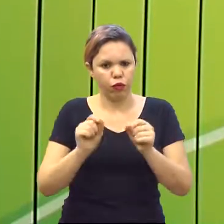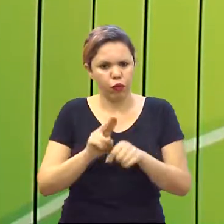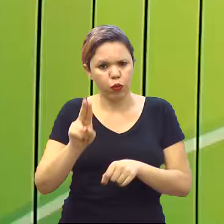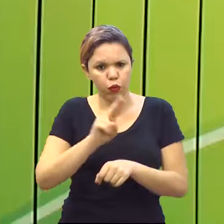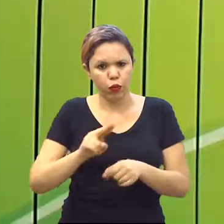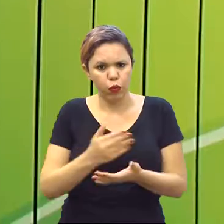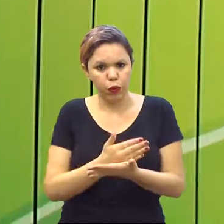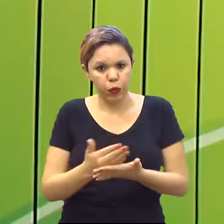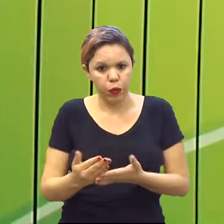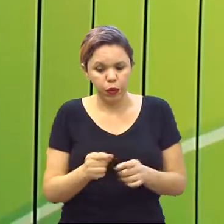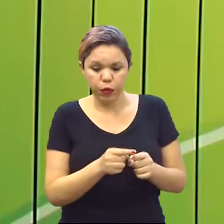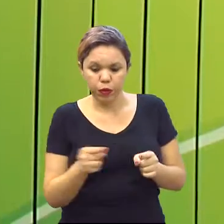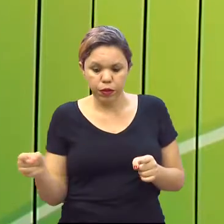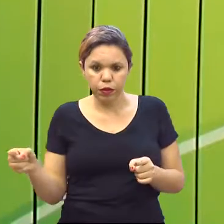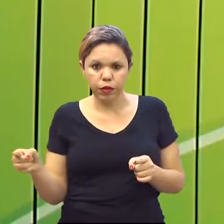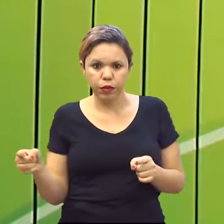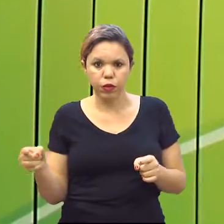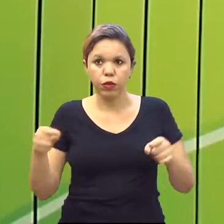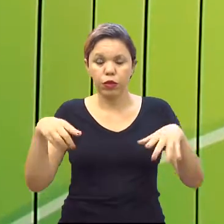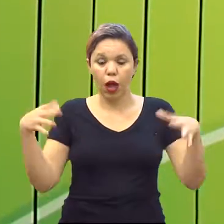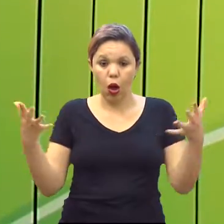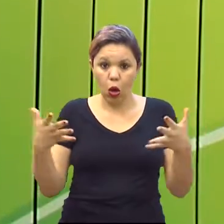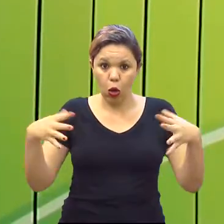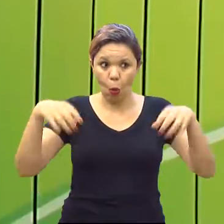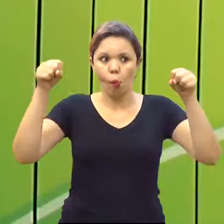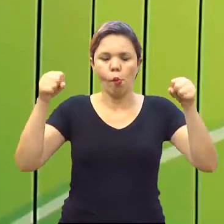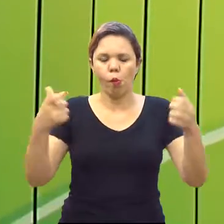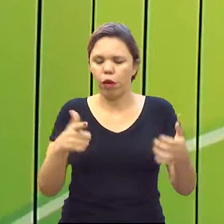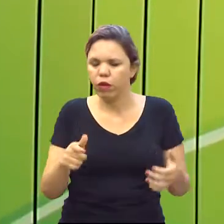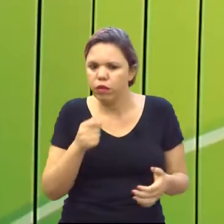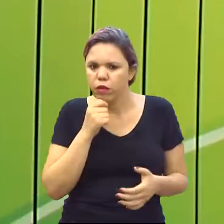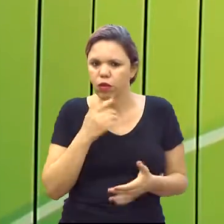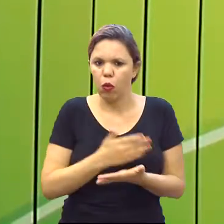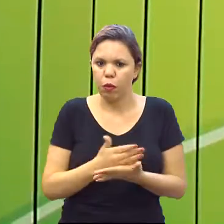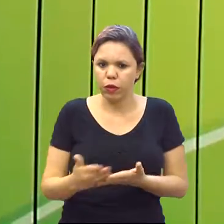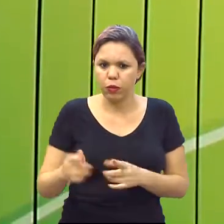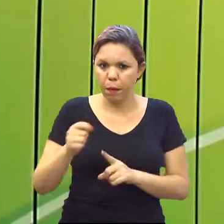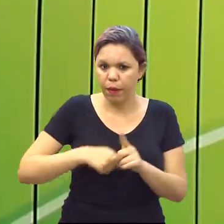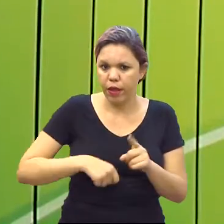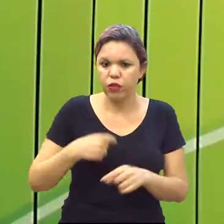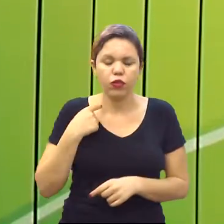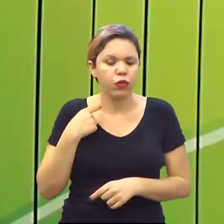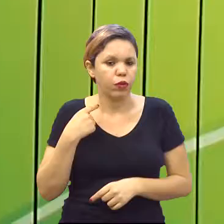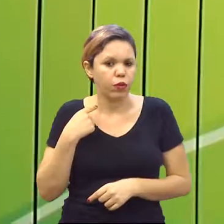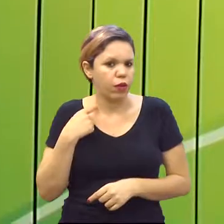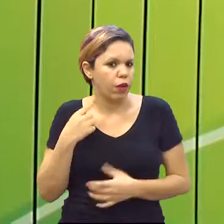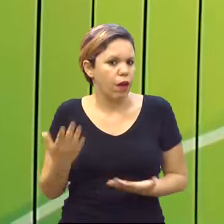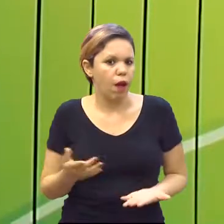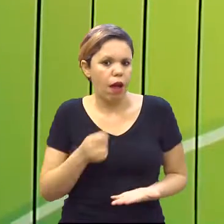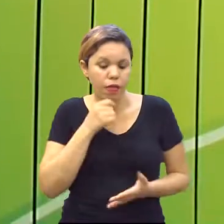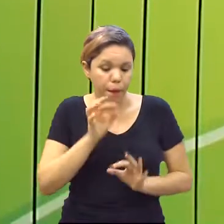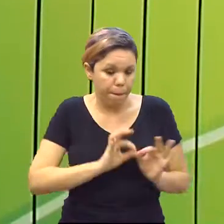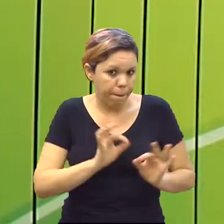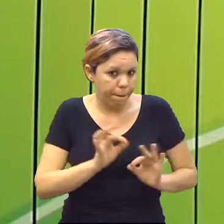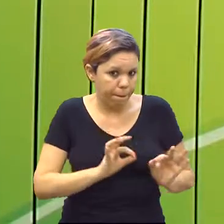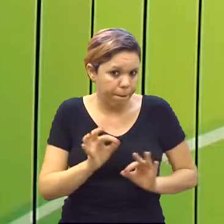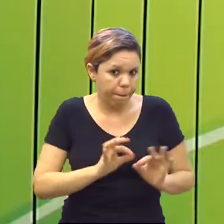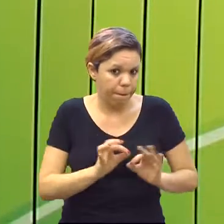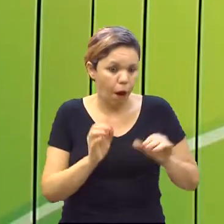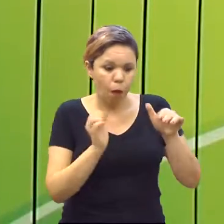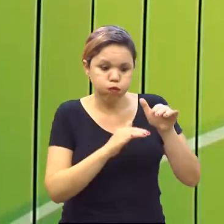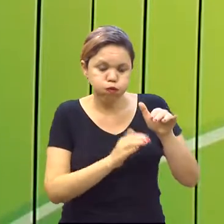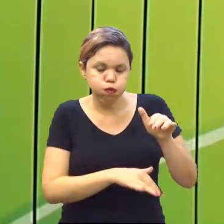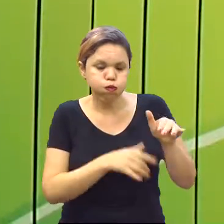para serem iniciadas durante esse período de estiagem, que na nossa região iniciou no mês de maio, para preparar